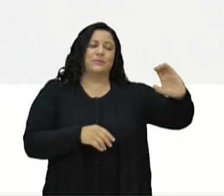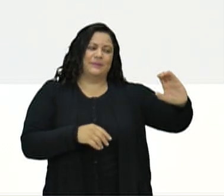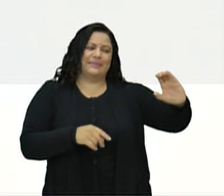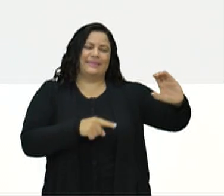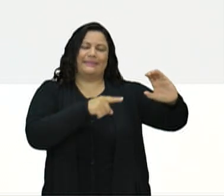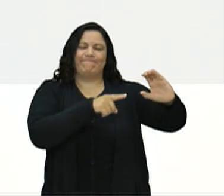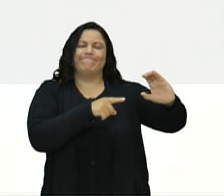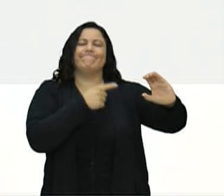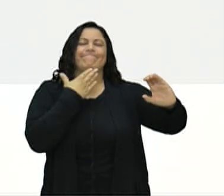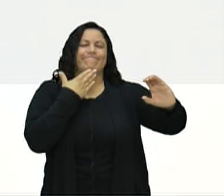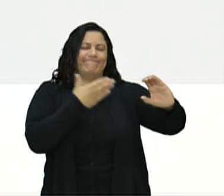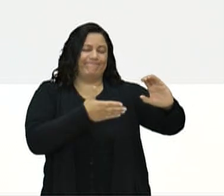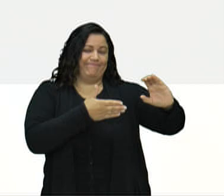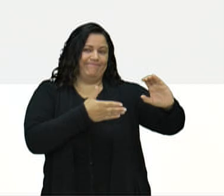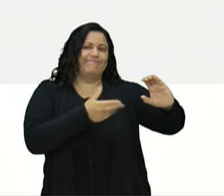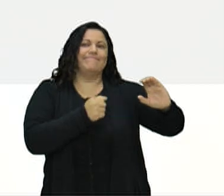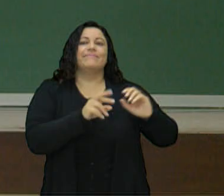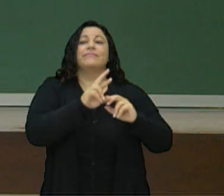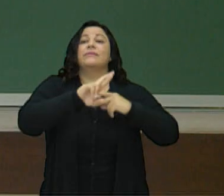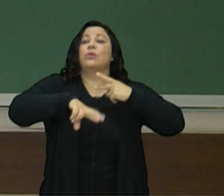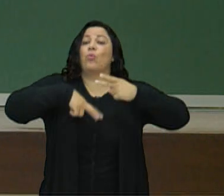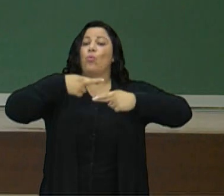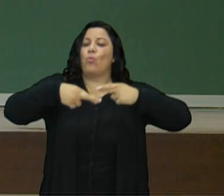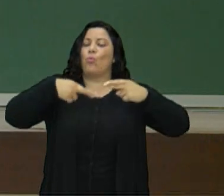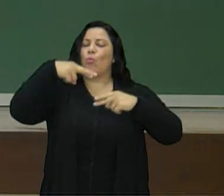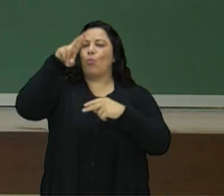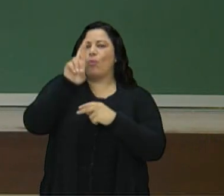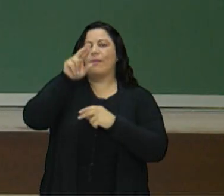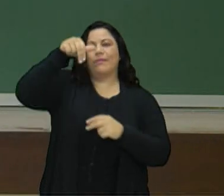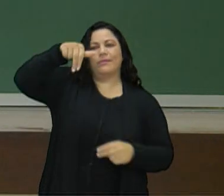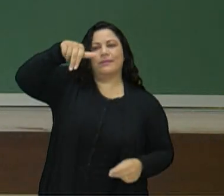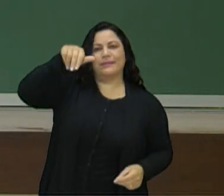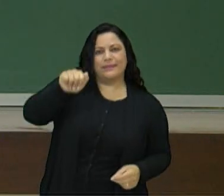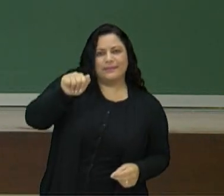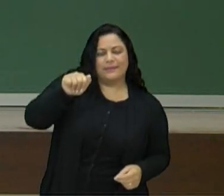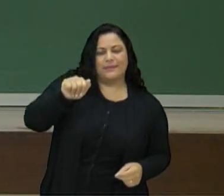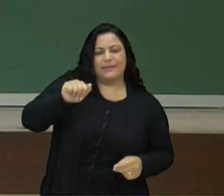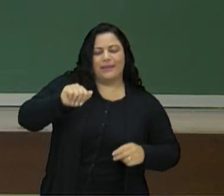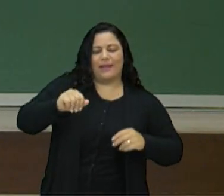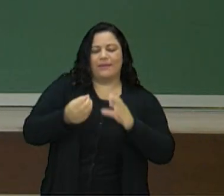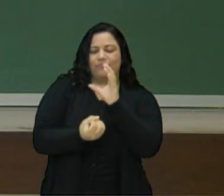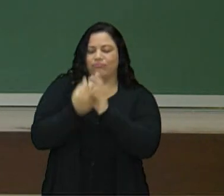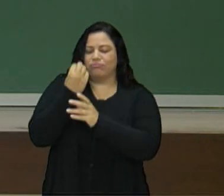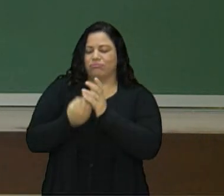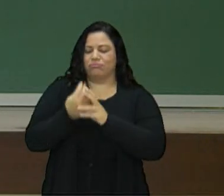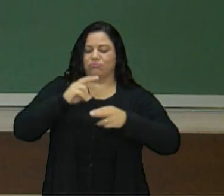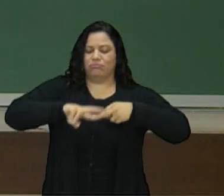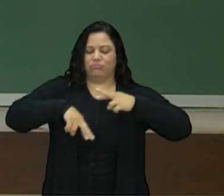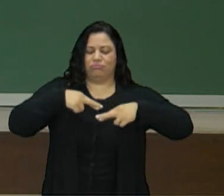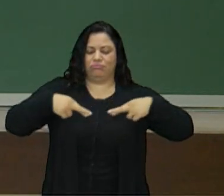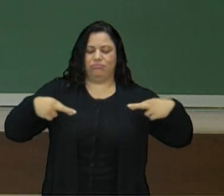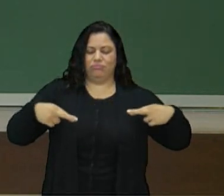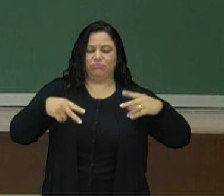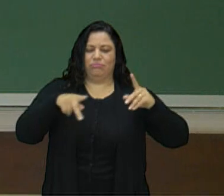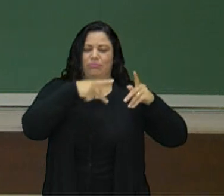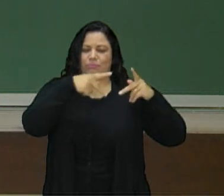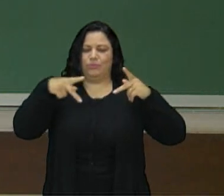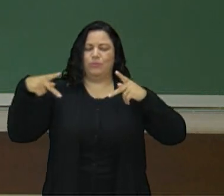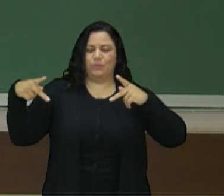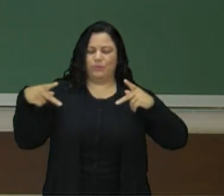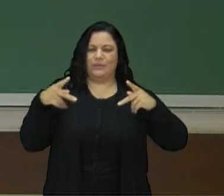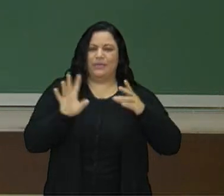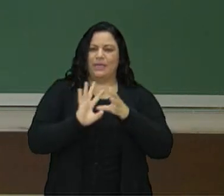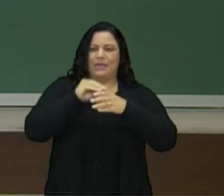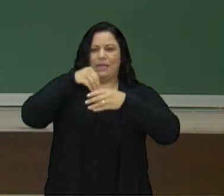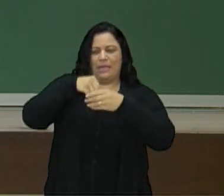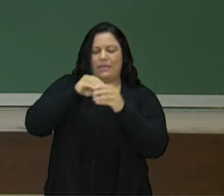RNA ribossômico. Então, o RNA que vai formar ribossomos é feito ali. As proteínas são feitas no citoplasma. Maravilha? Se você ficou